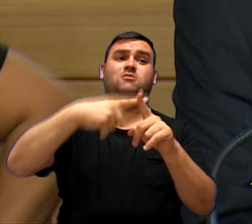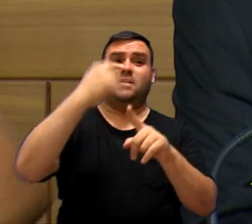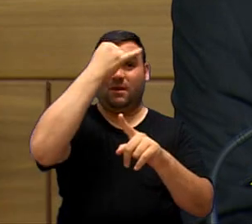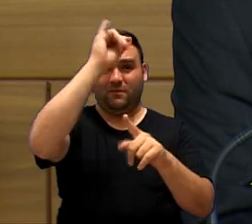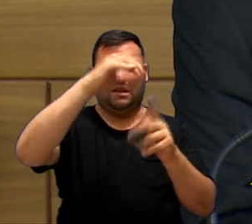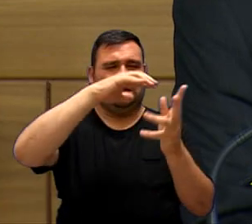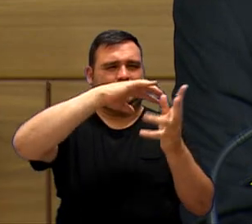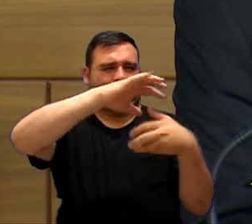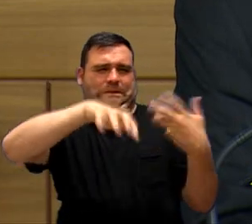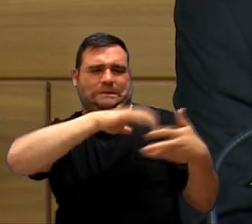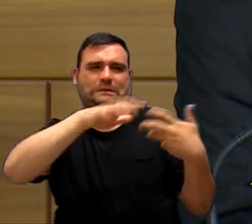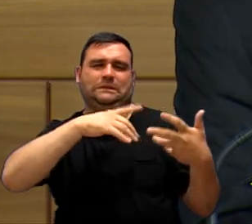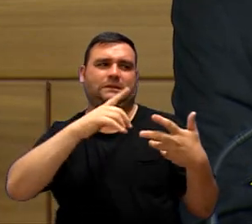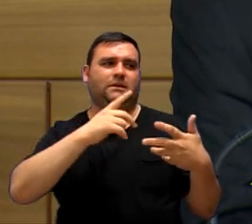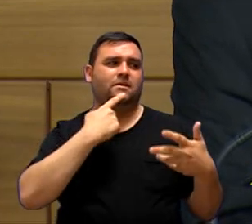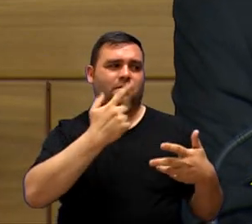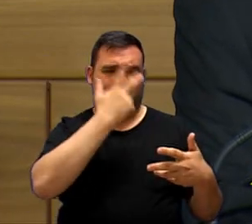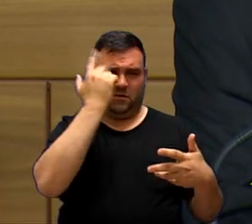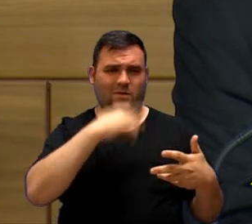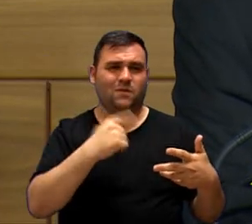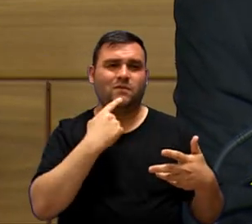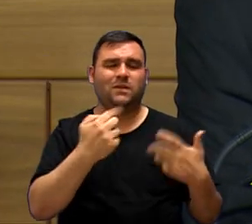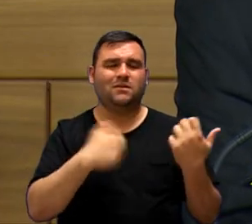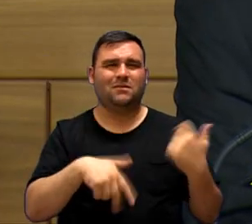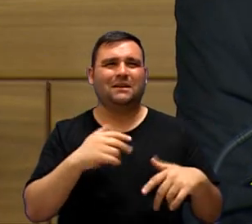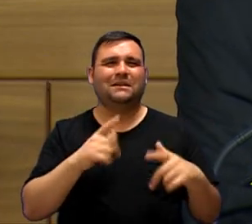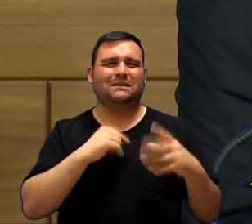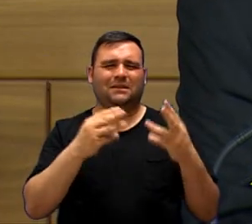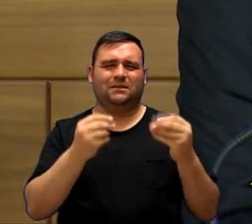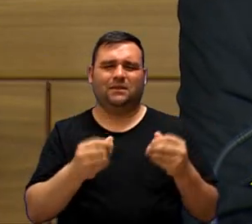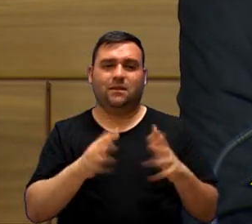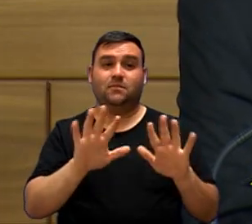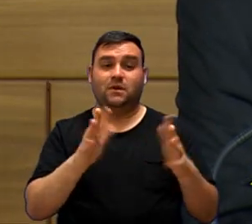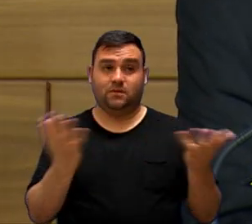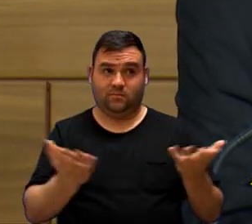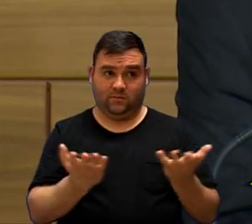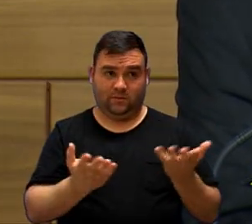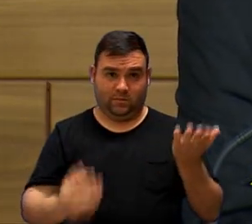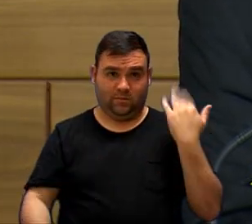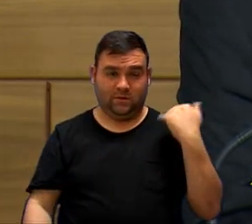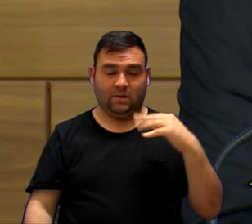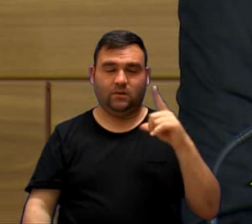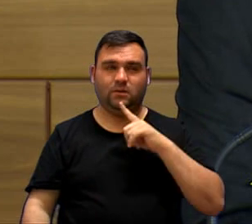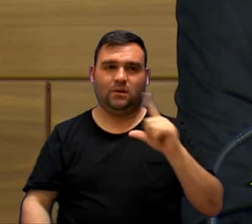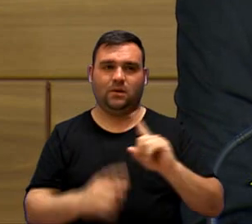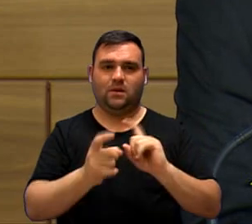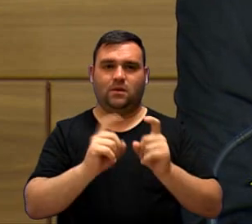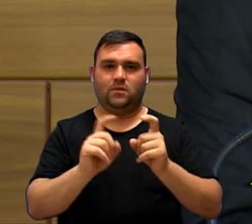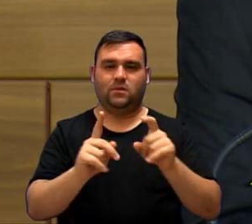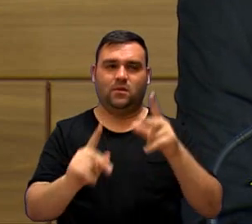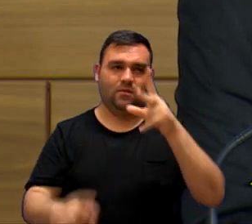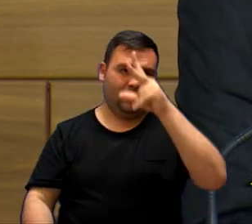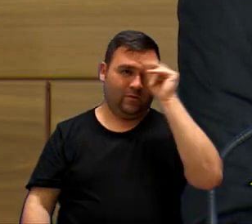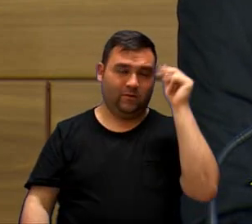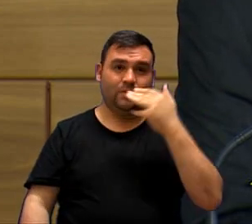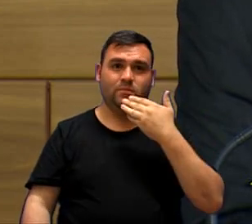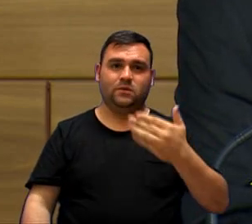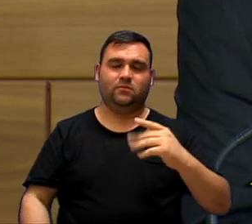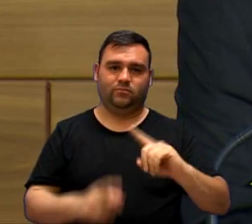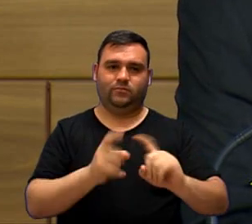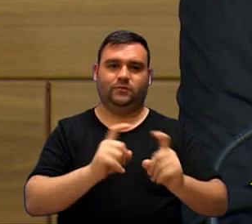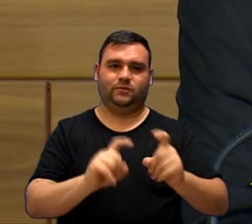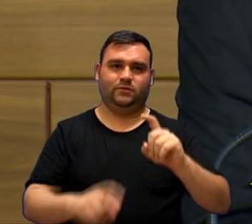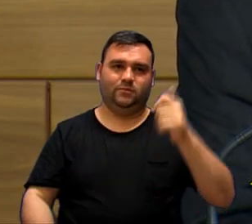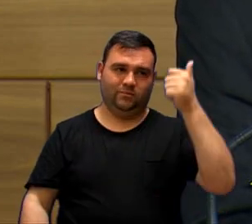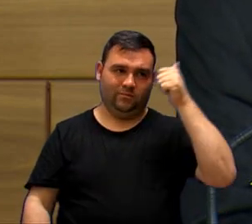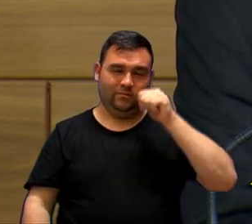esse problema com os chamados... Eles têm um detalhe. Nós já tivemos uma reunião com a prefeita pediu uma reunião, a